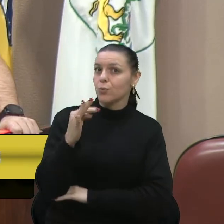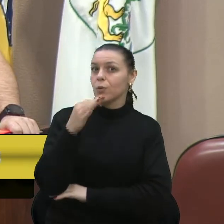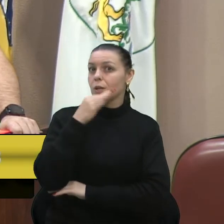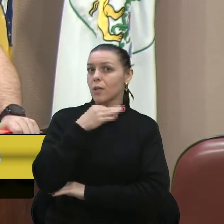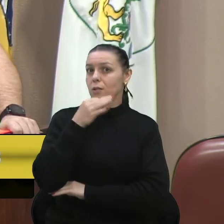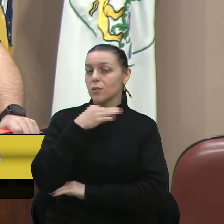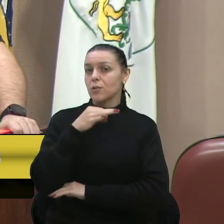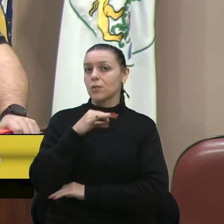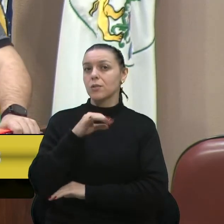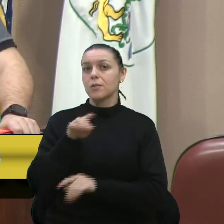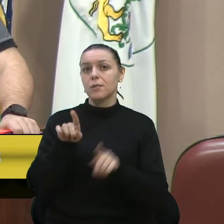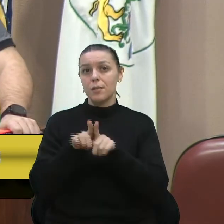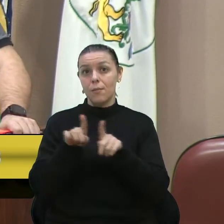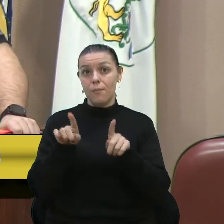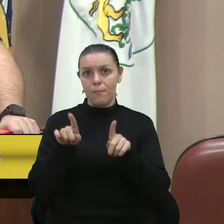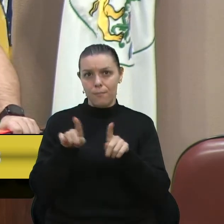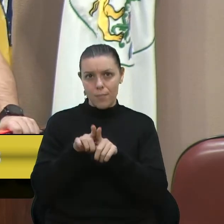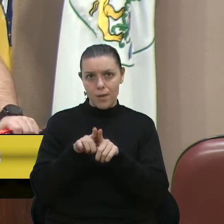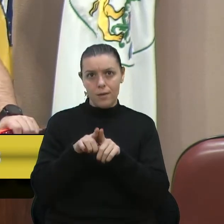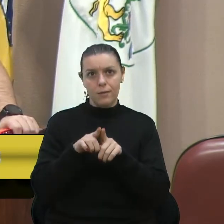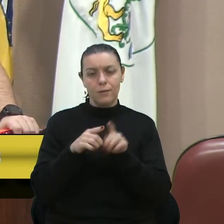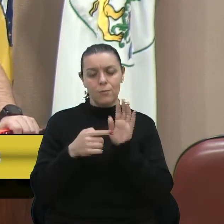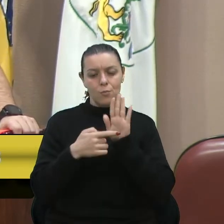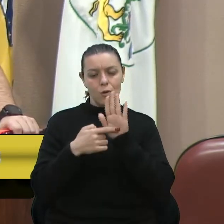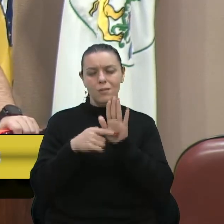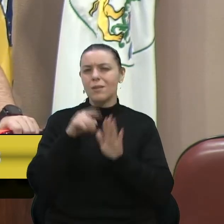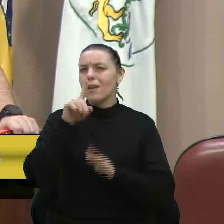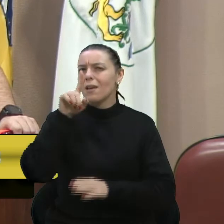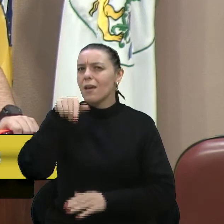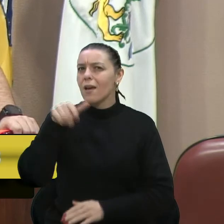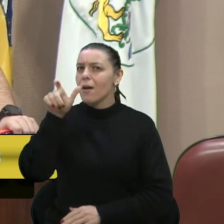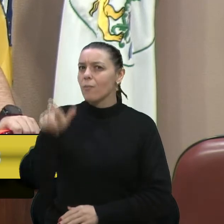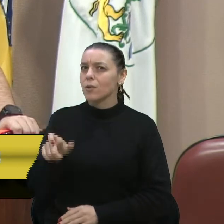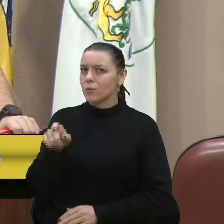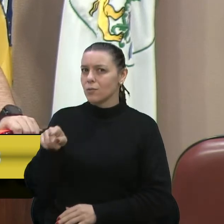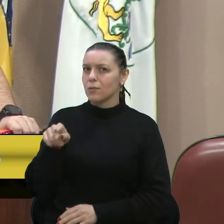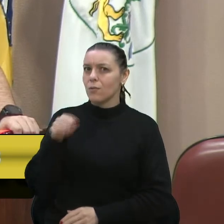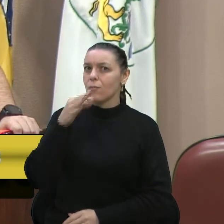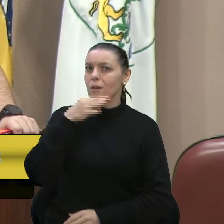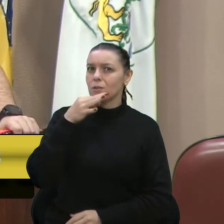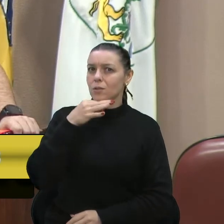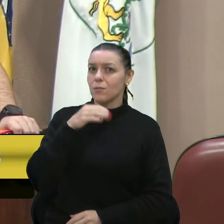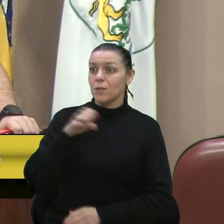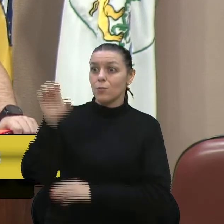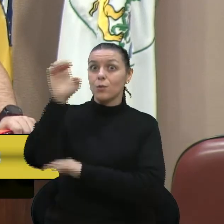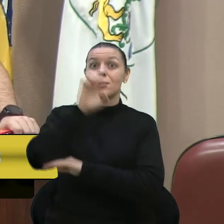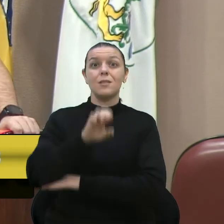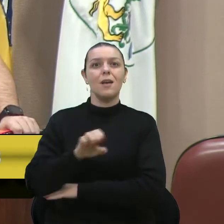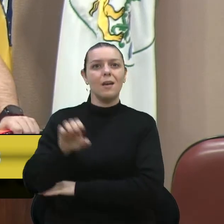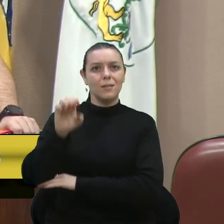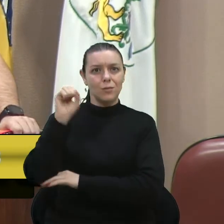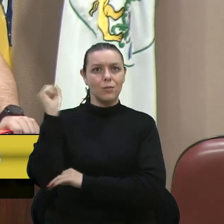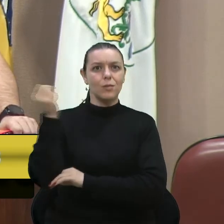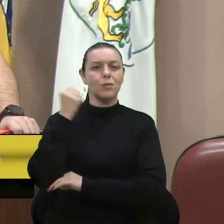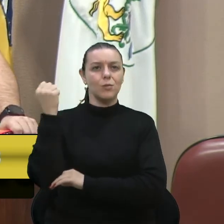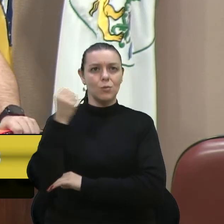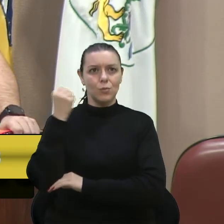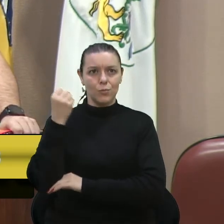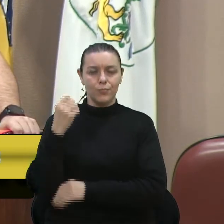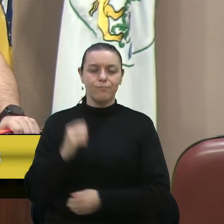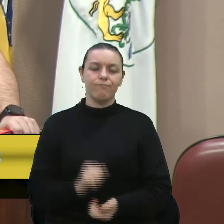mais quem foi Paulo Cancian, não para Caxias, mas para o estado do Rio Grande do Sul. Vereador Cadori, seu à